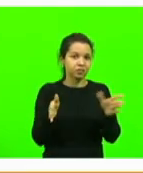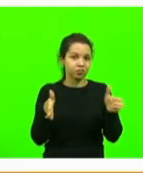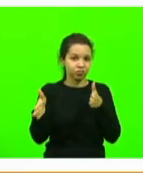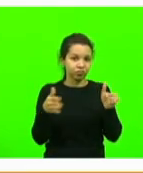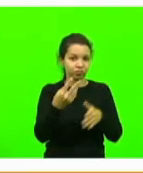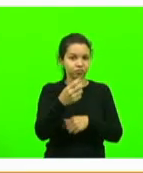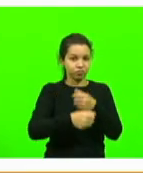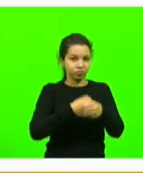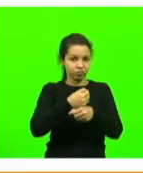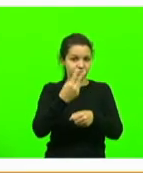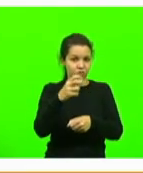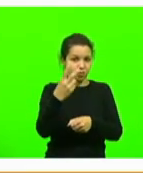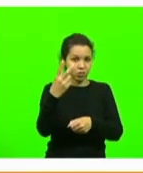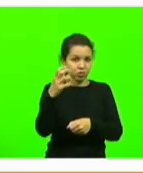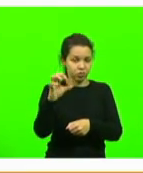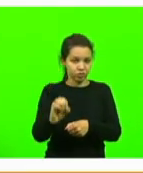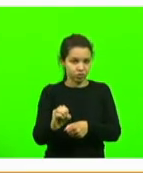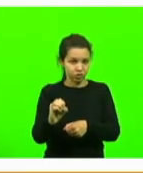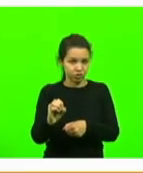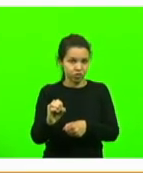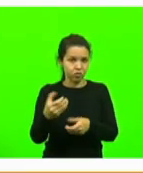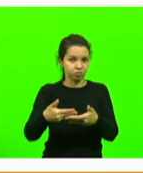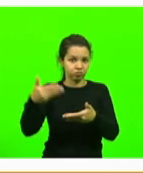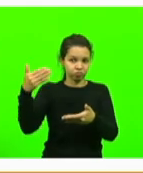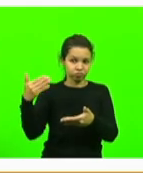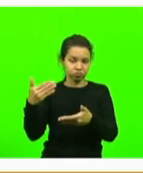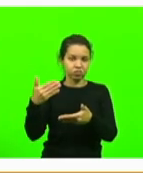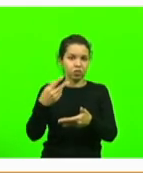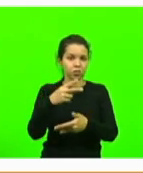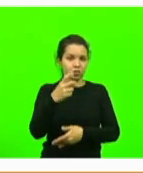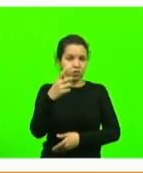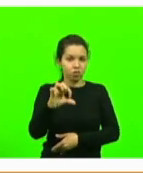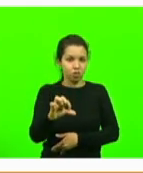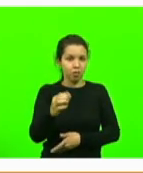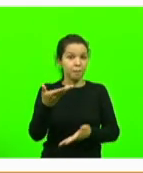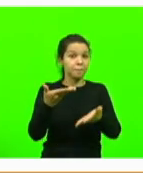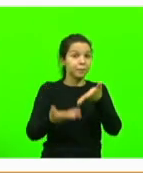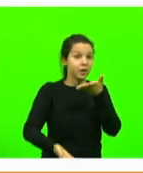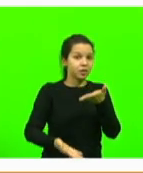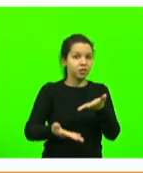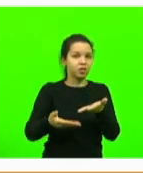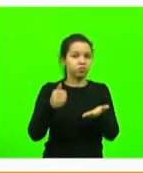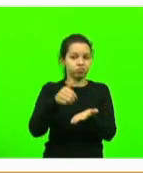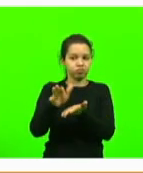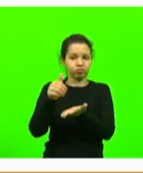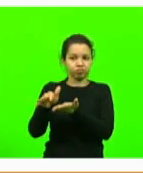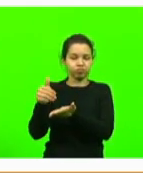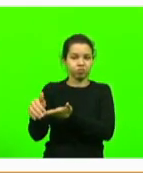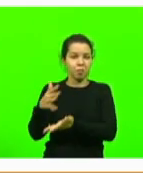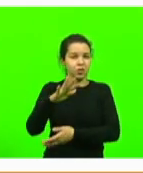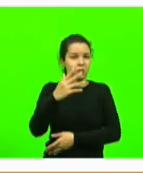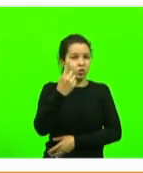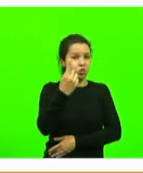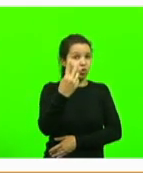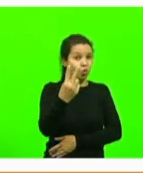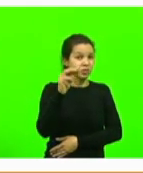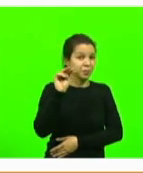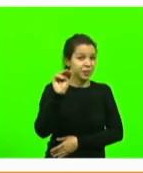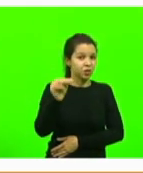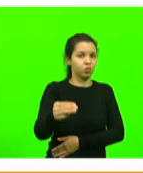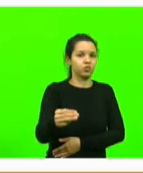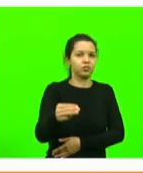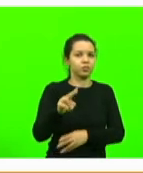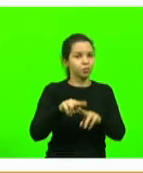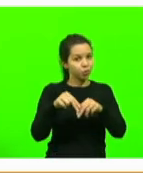2019 faltou trabalho se perderam 12 milhões de postos de trabalho então é por isso que nós estamos